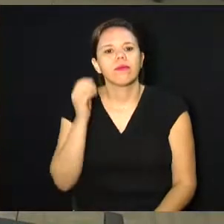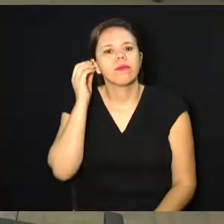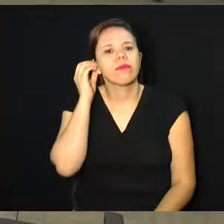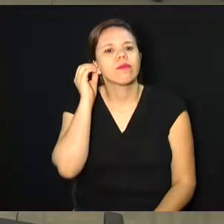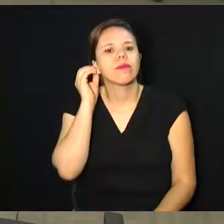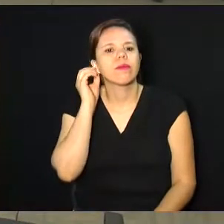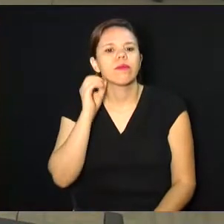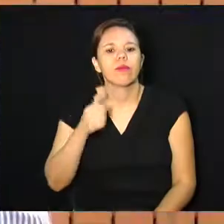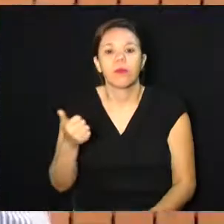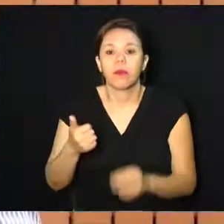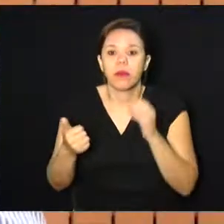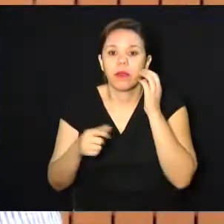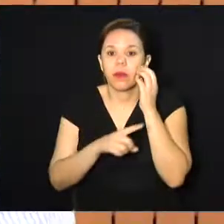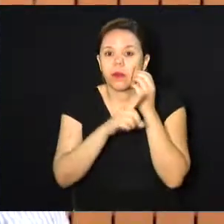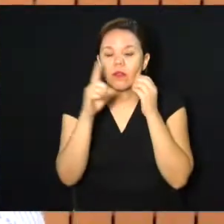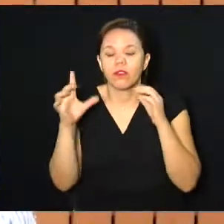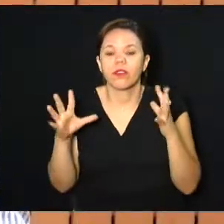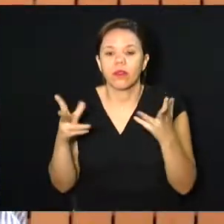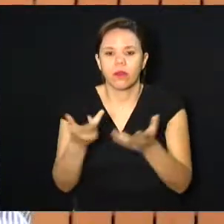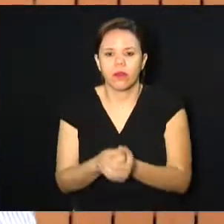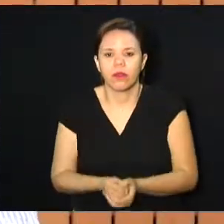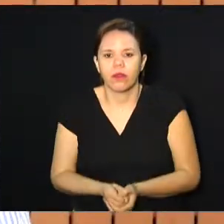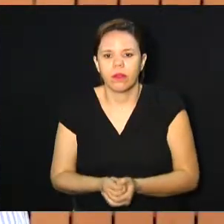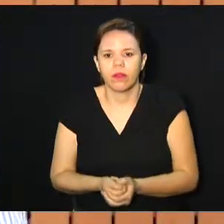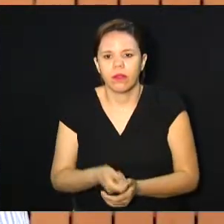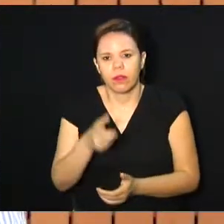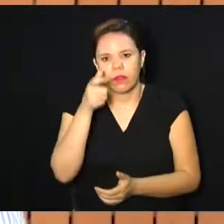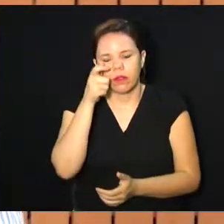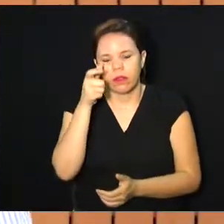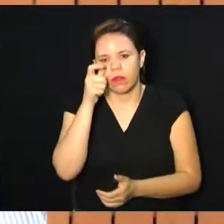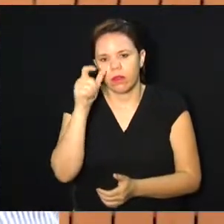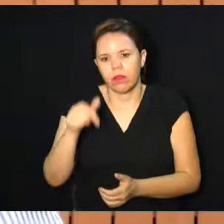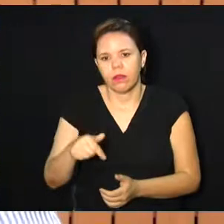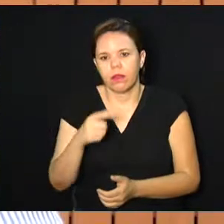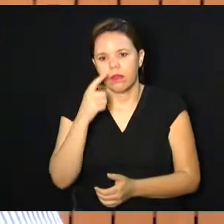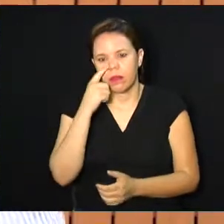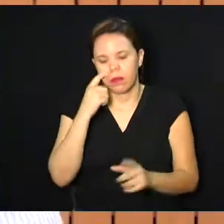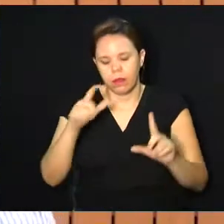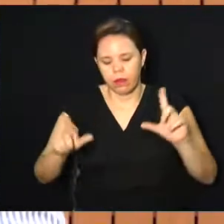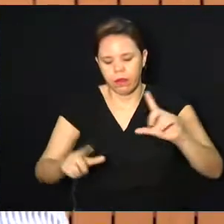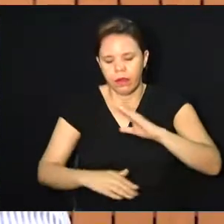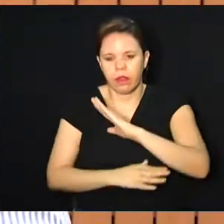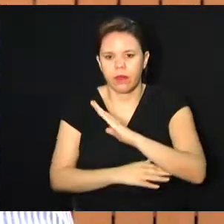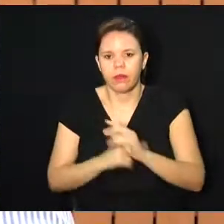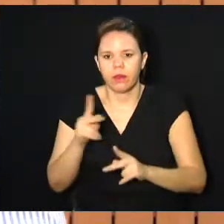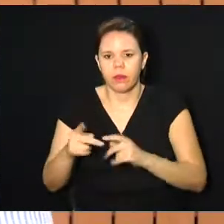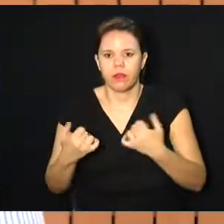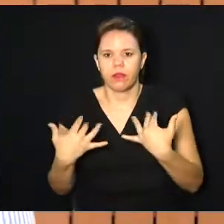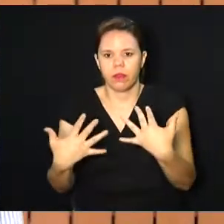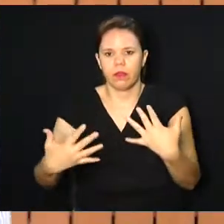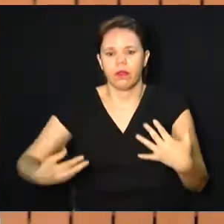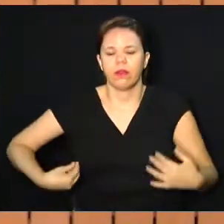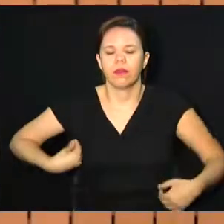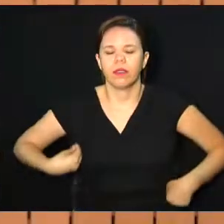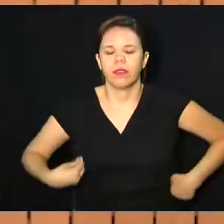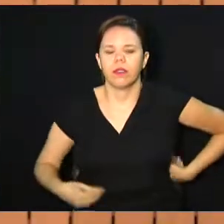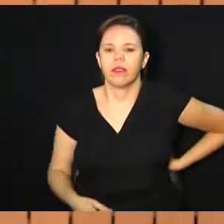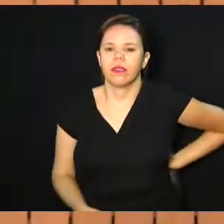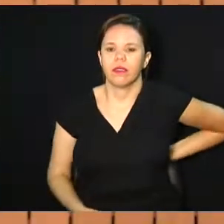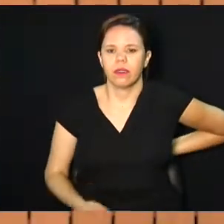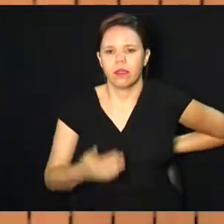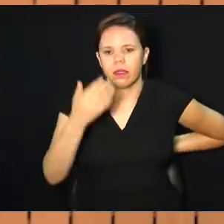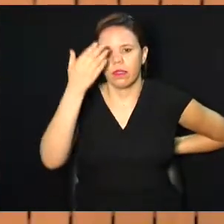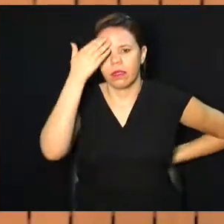Primeiramente, bom dia a todos que nos assistem pela TV Câmara, público presente.